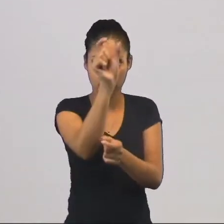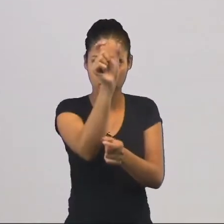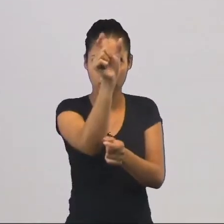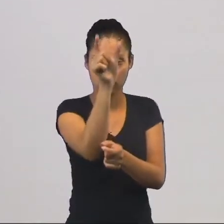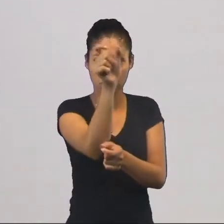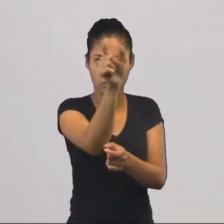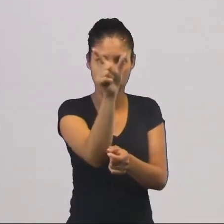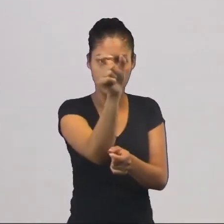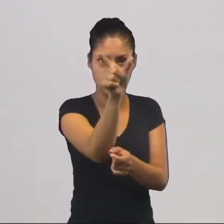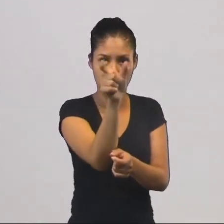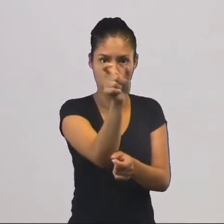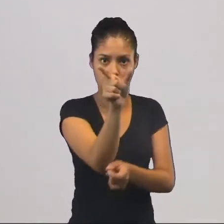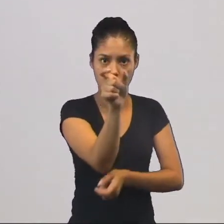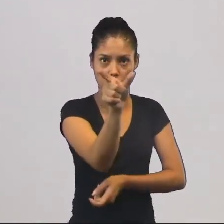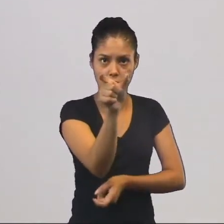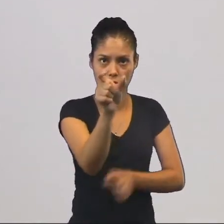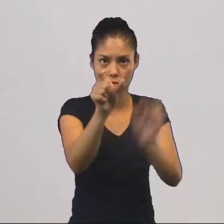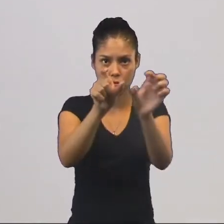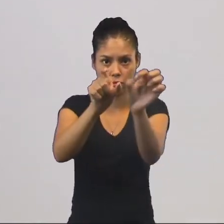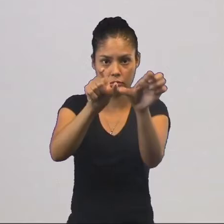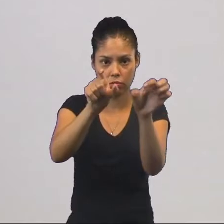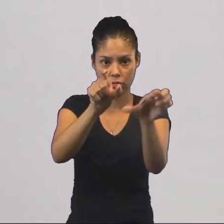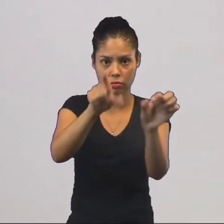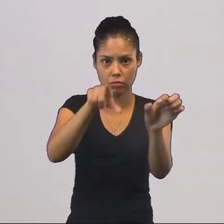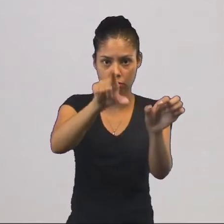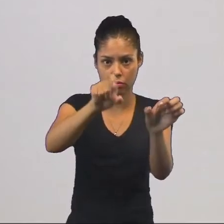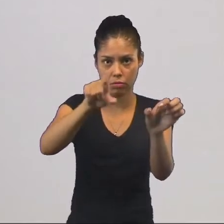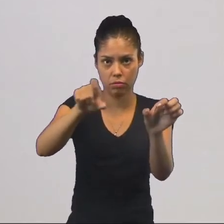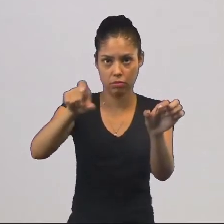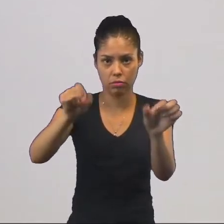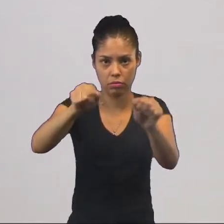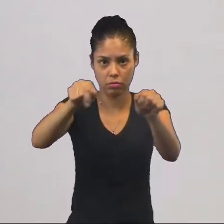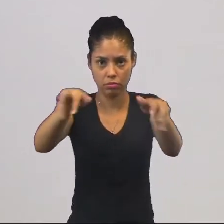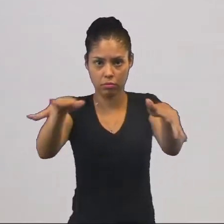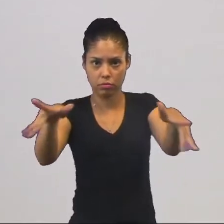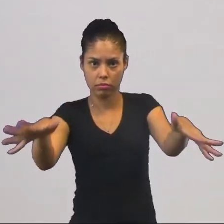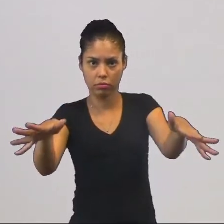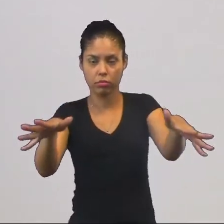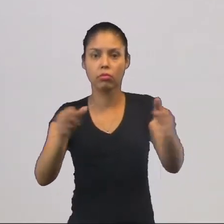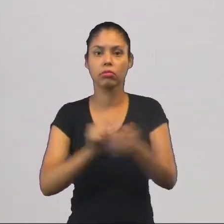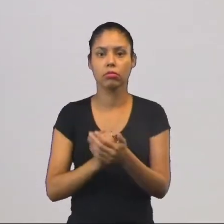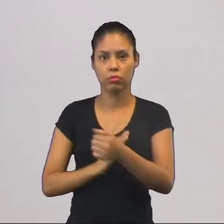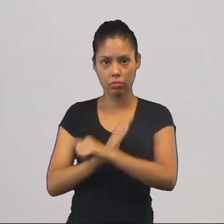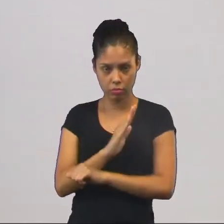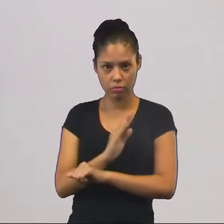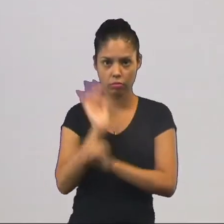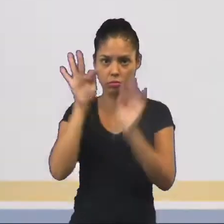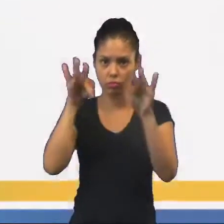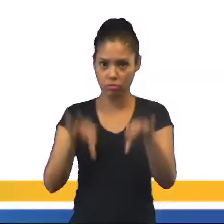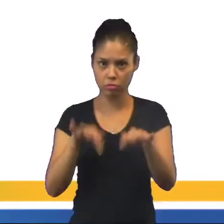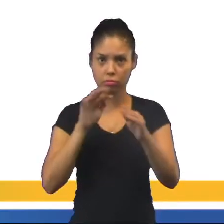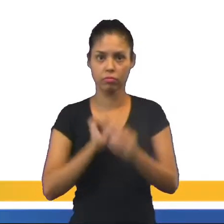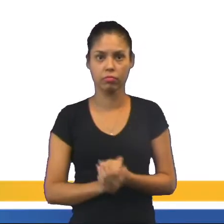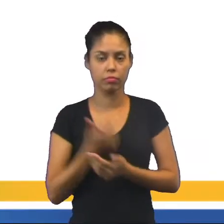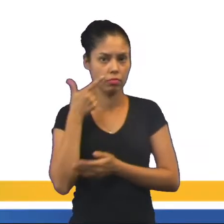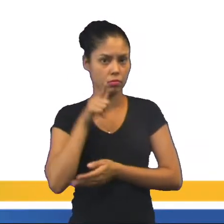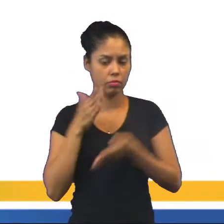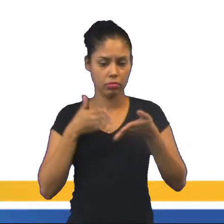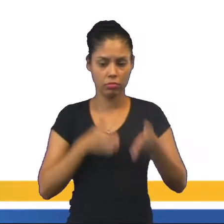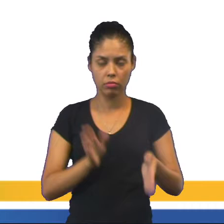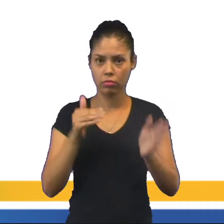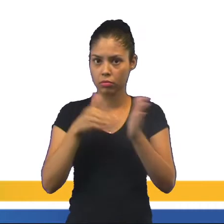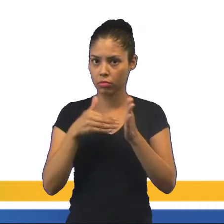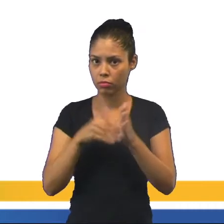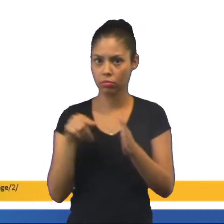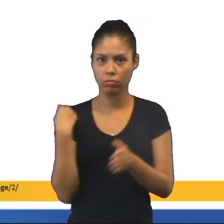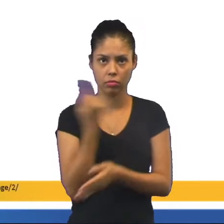sobressalências externas. E através desse canal, que o ar ele vai ter meio que uma passagem final para conseguir chegar até